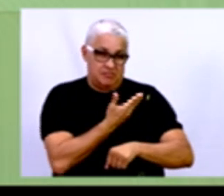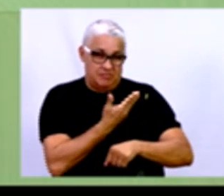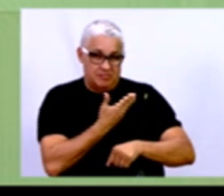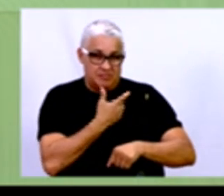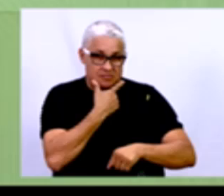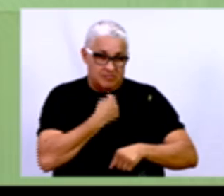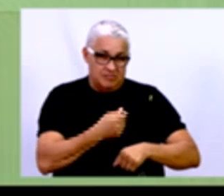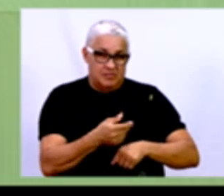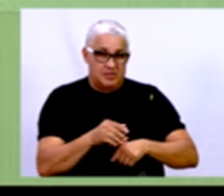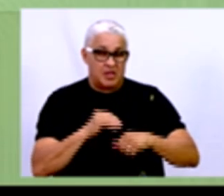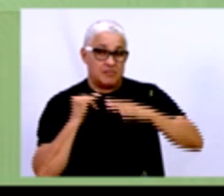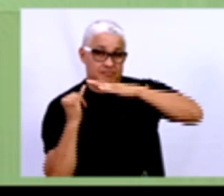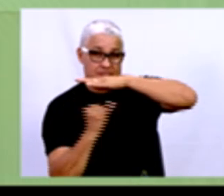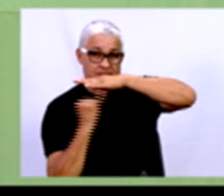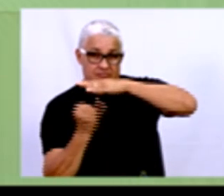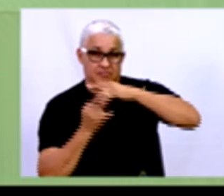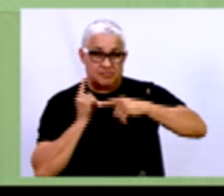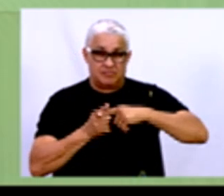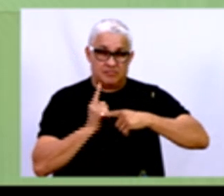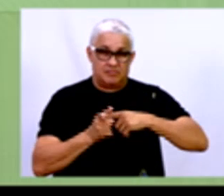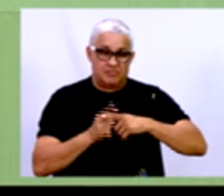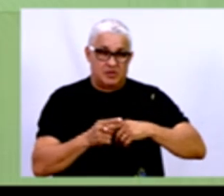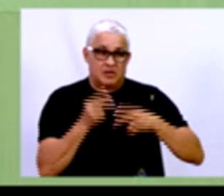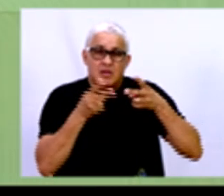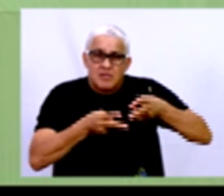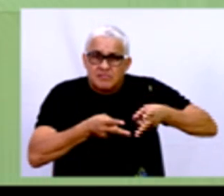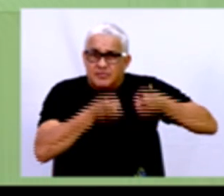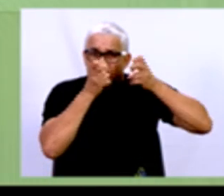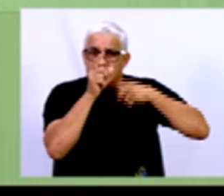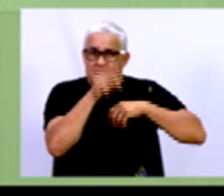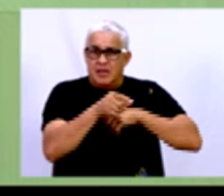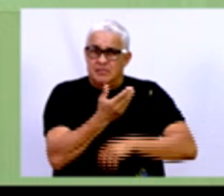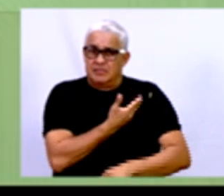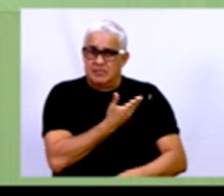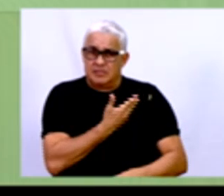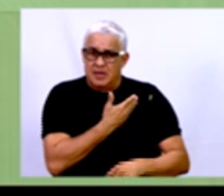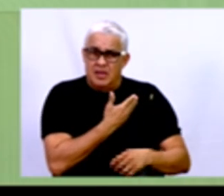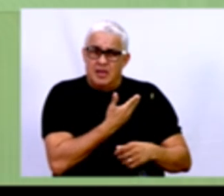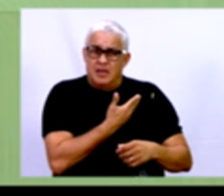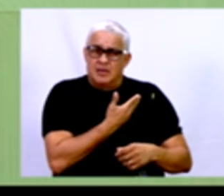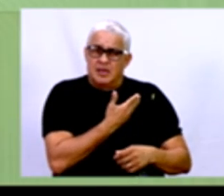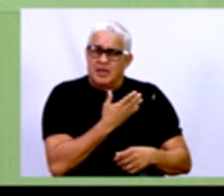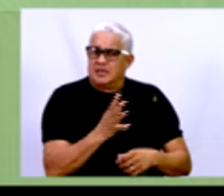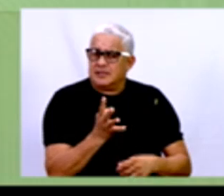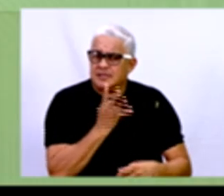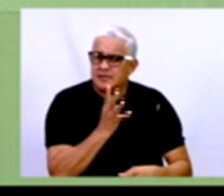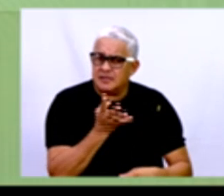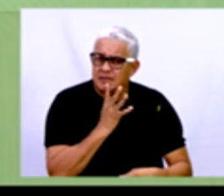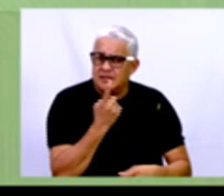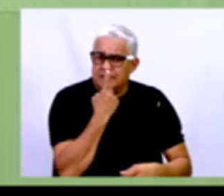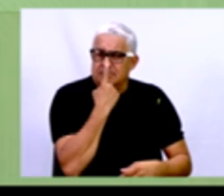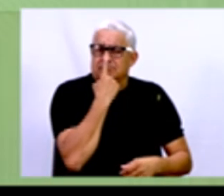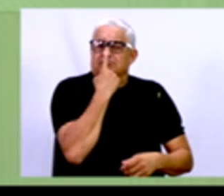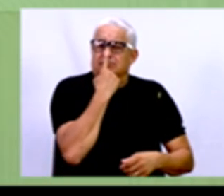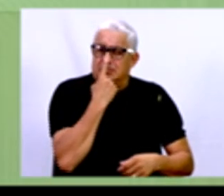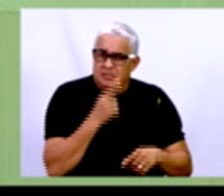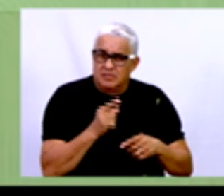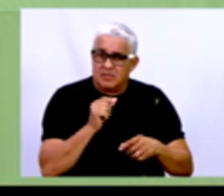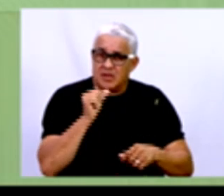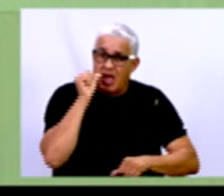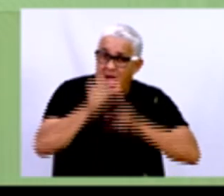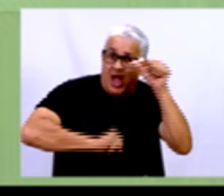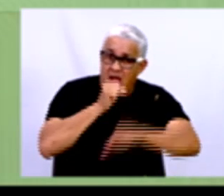pela informalidade. Porque quando identificou que era um amigo próximo, íntimo, rapidinho ele mudou da